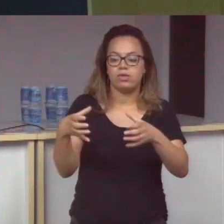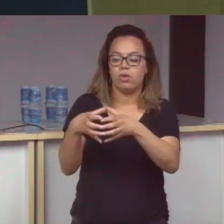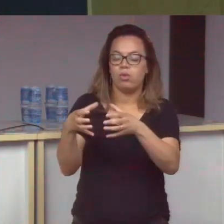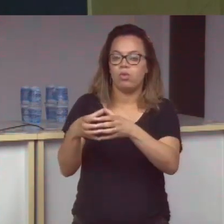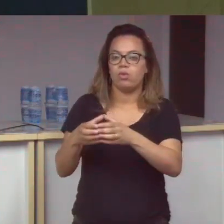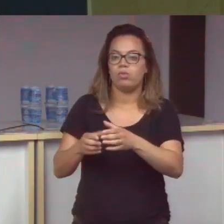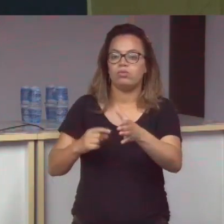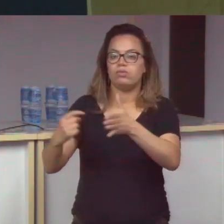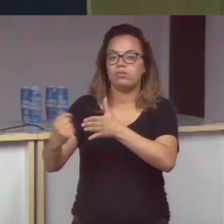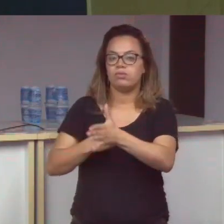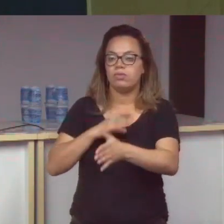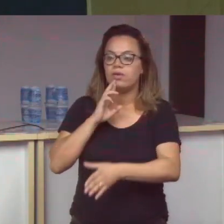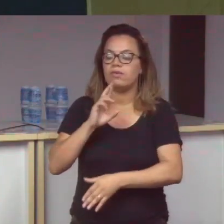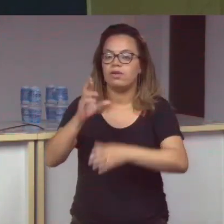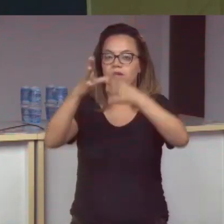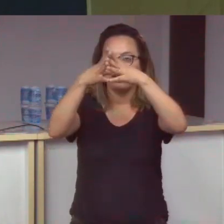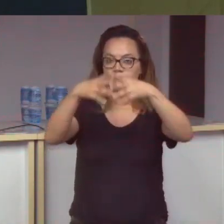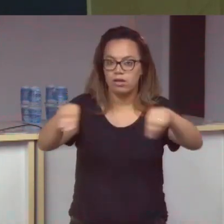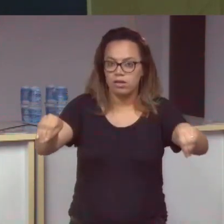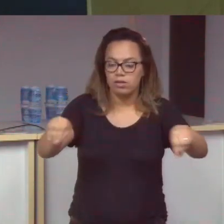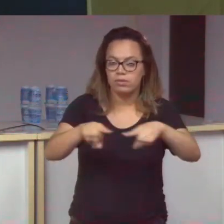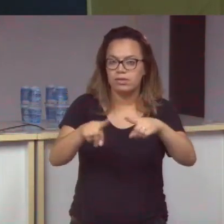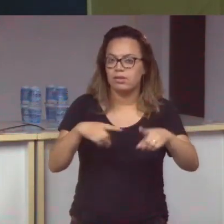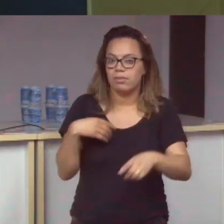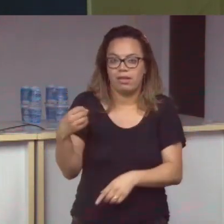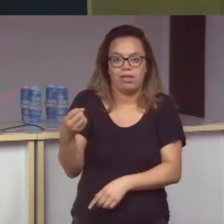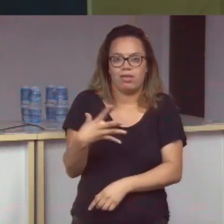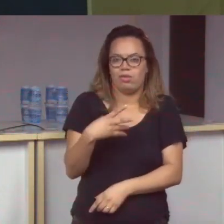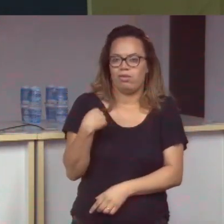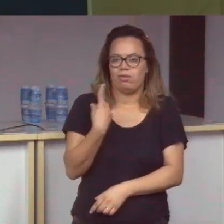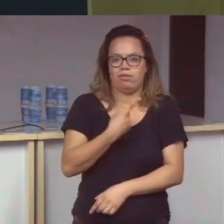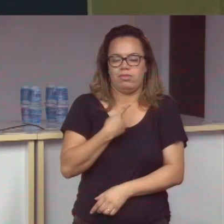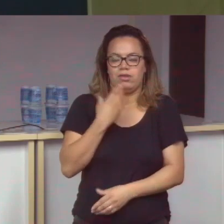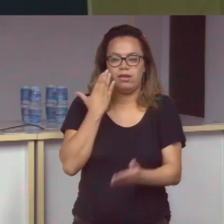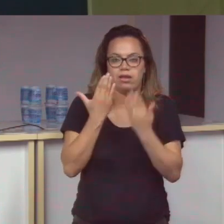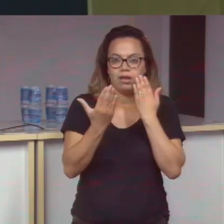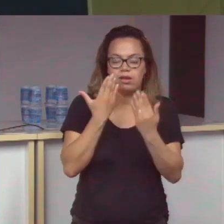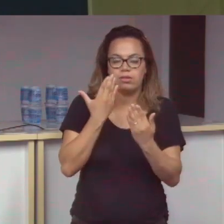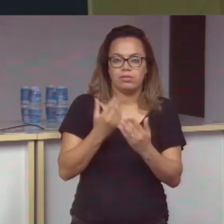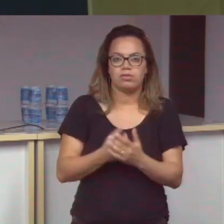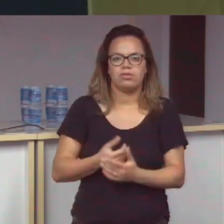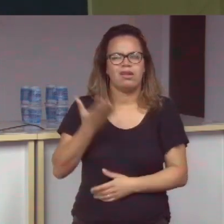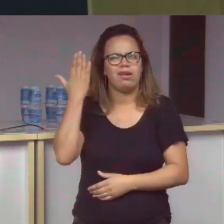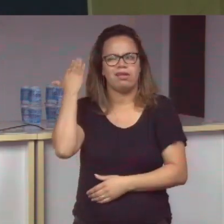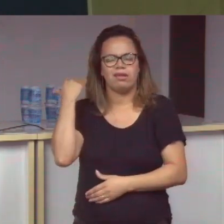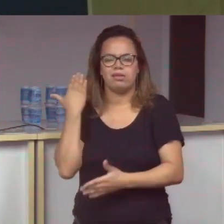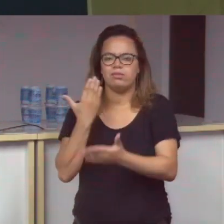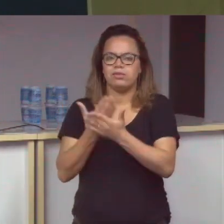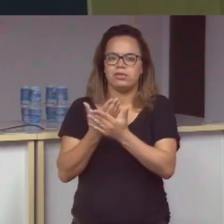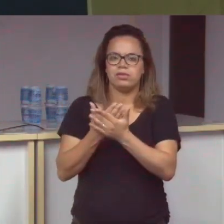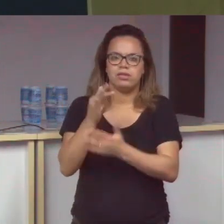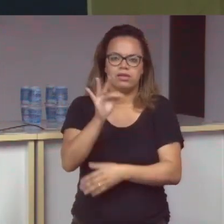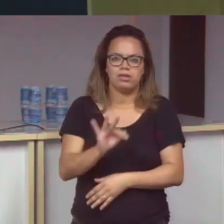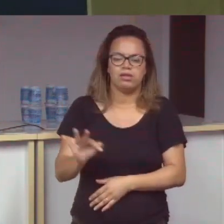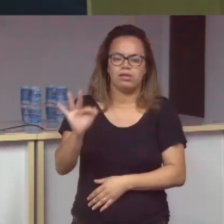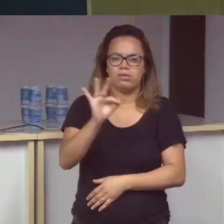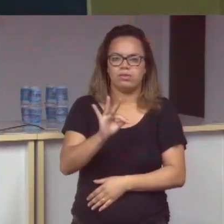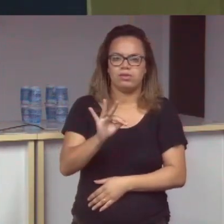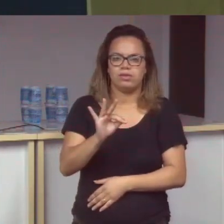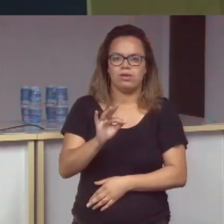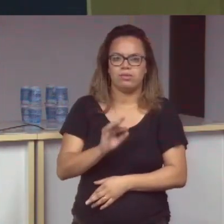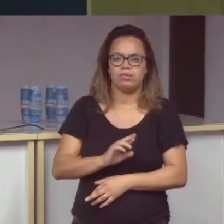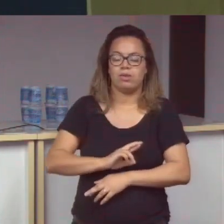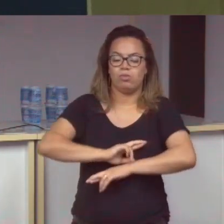Isto, para nós, é novo. É novo. A psicologia que eu aprendi quando eu fiz faculdade é